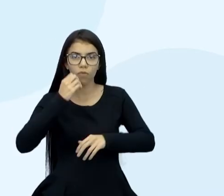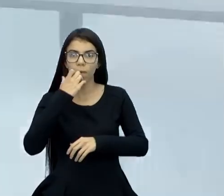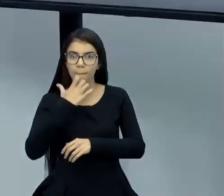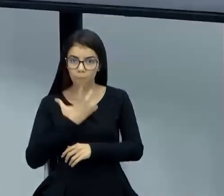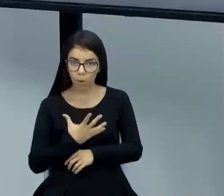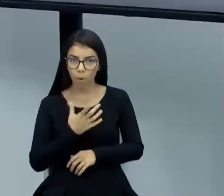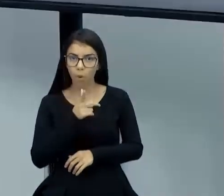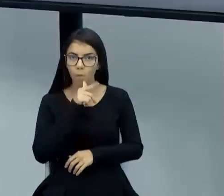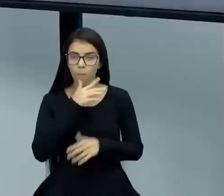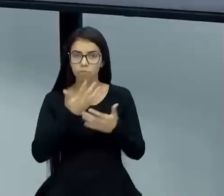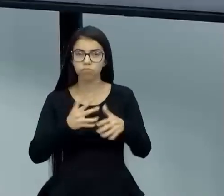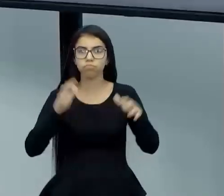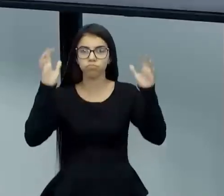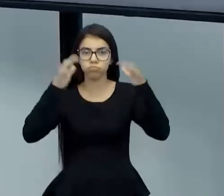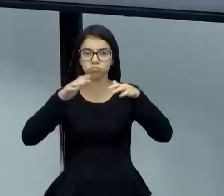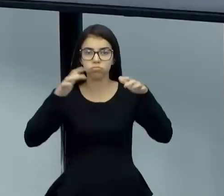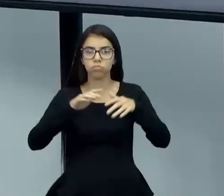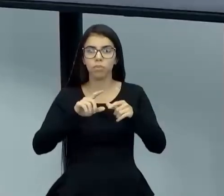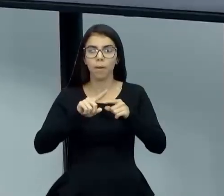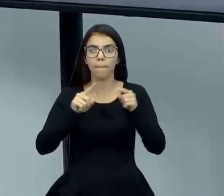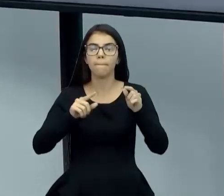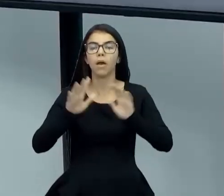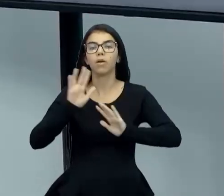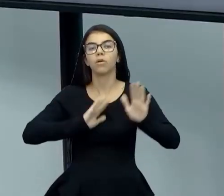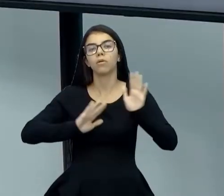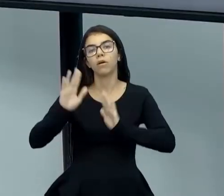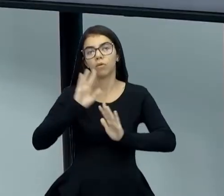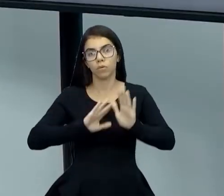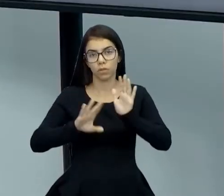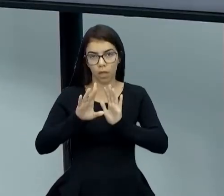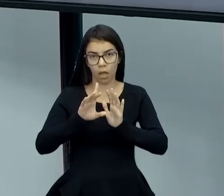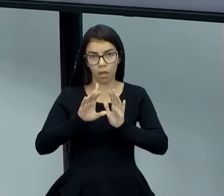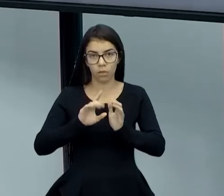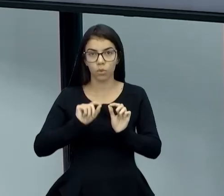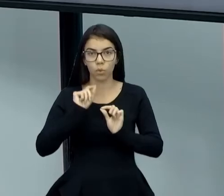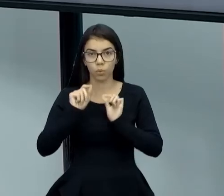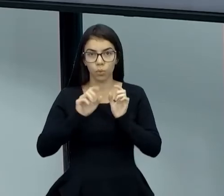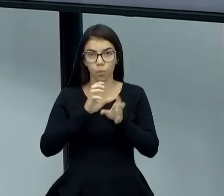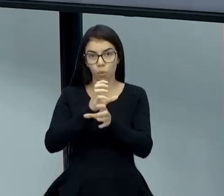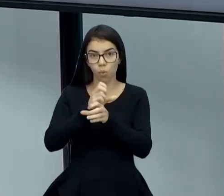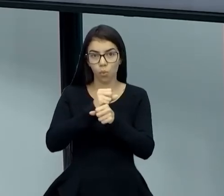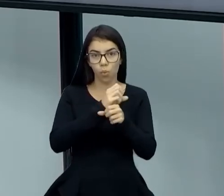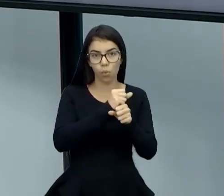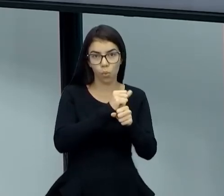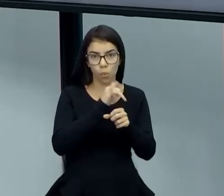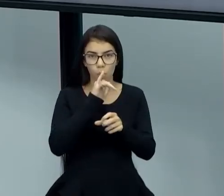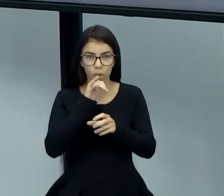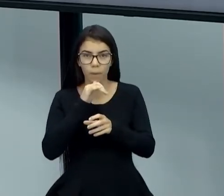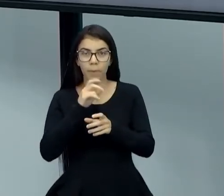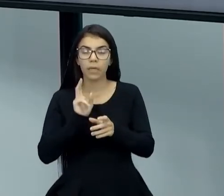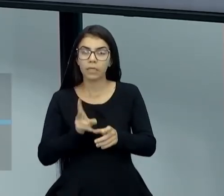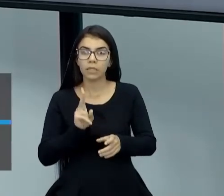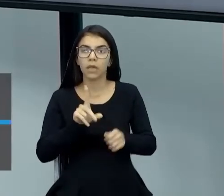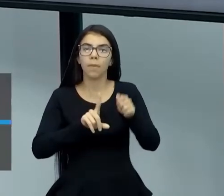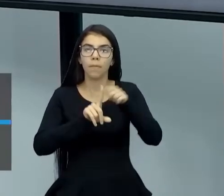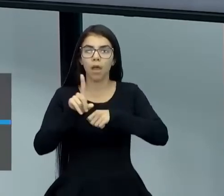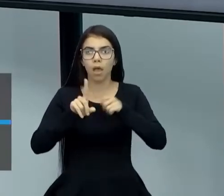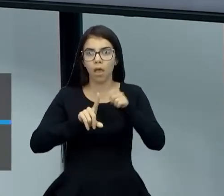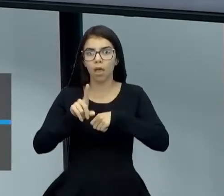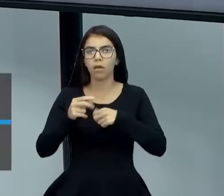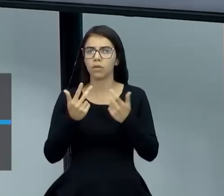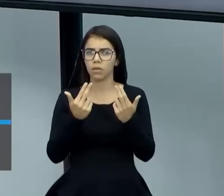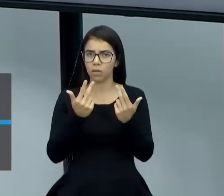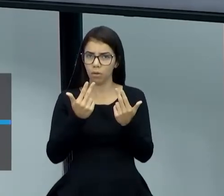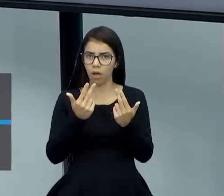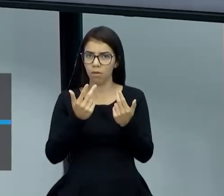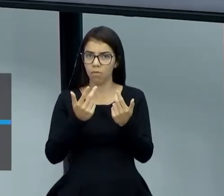lembrando a todos, só tomem cuidado com as médias, né? Porque as médias, ele está fingindo que todos os meses chove a mesma quantidade e